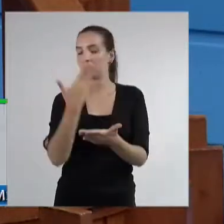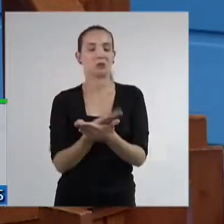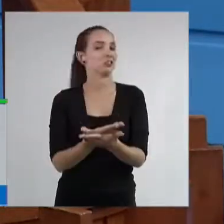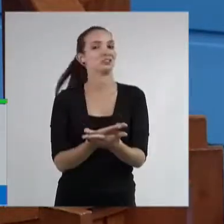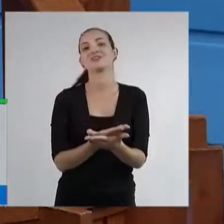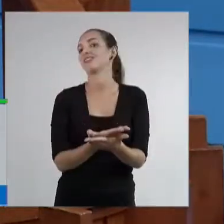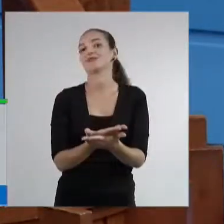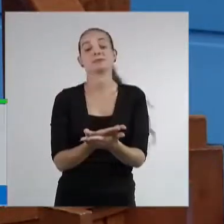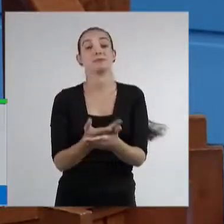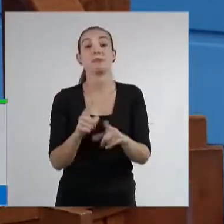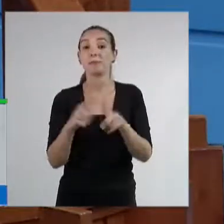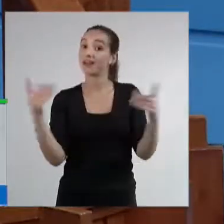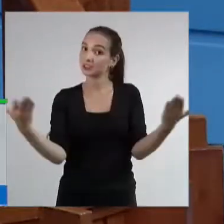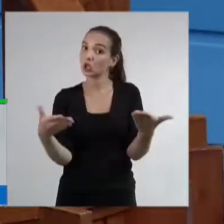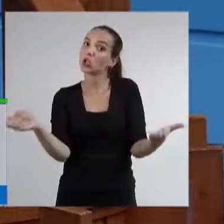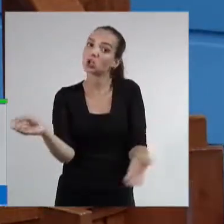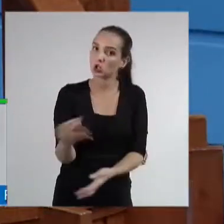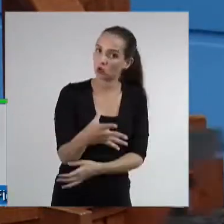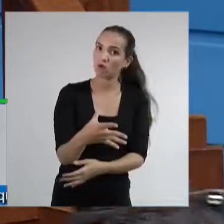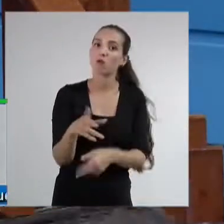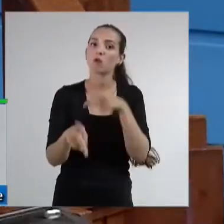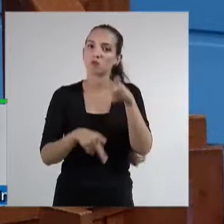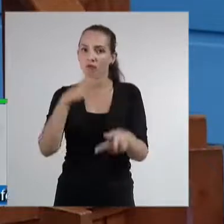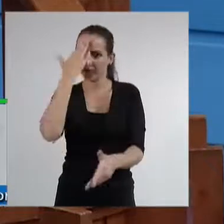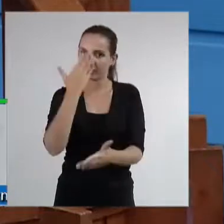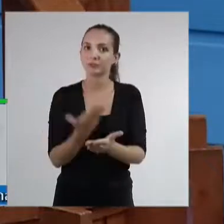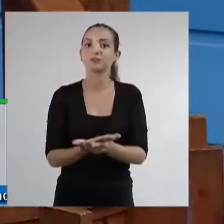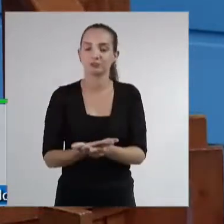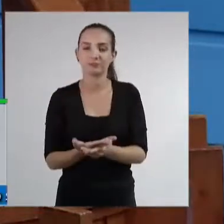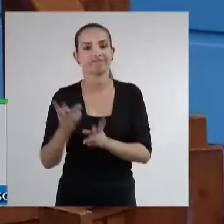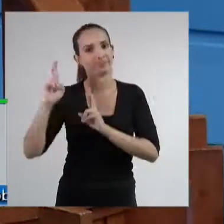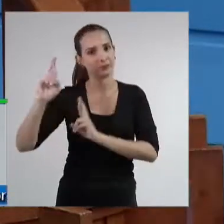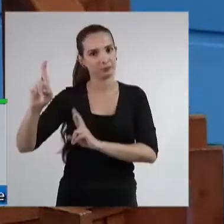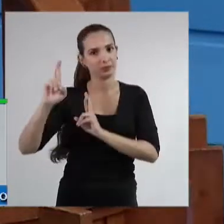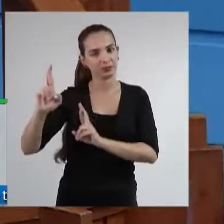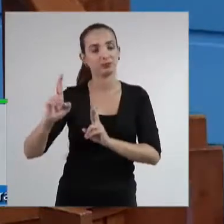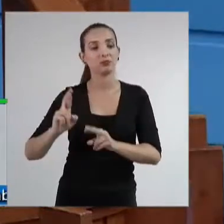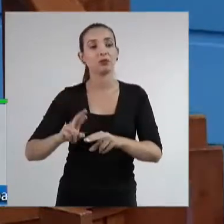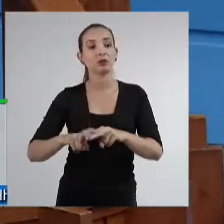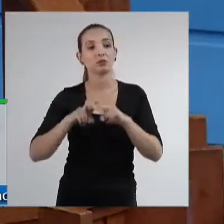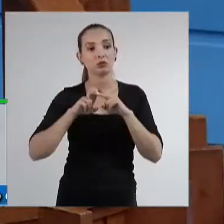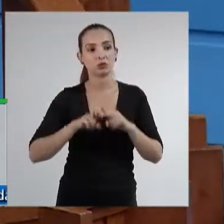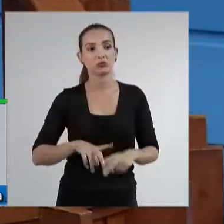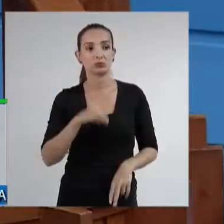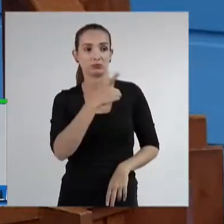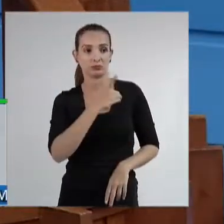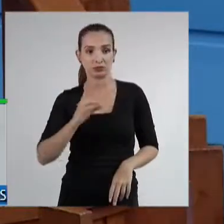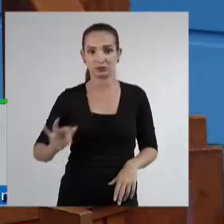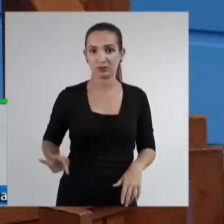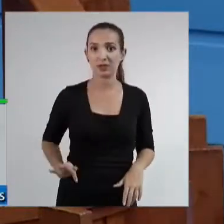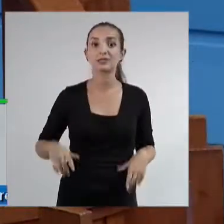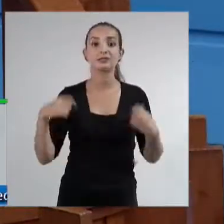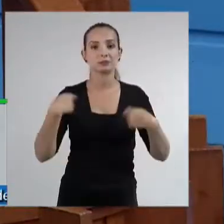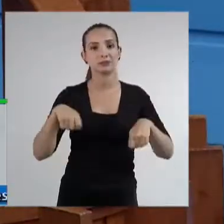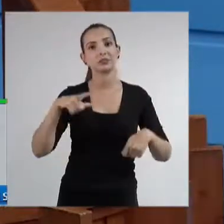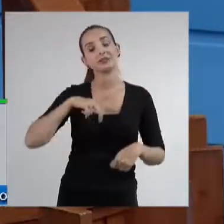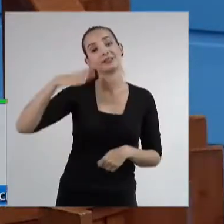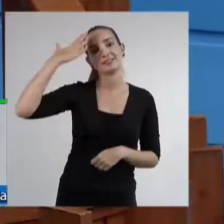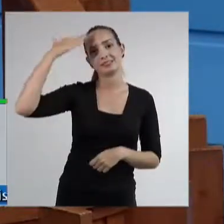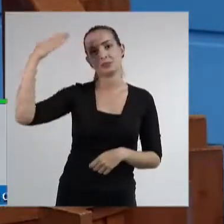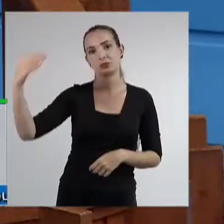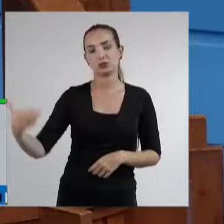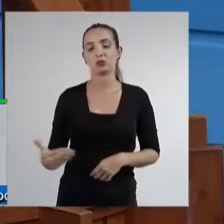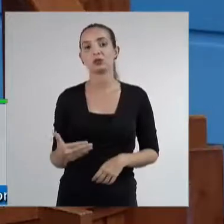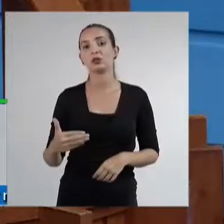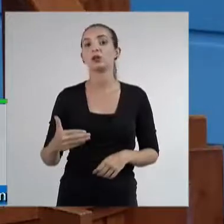uma expectativa boa por parte do povo. Caberá aos deputados federais terem sabedoria o suficiente para fazerem aquilo